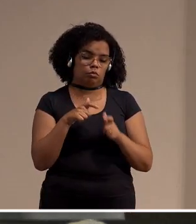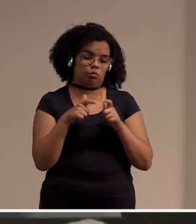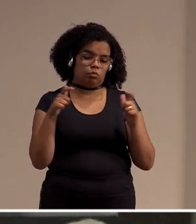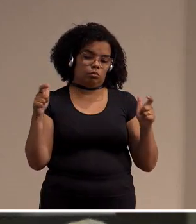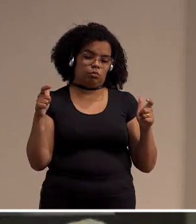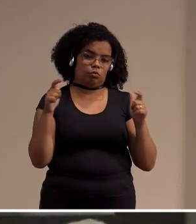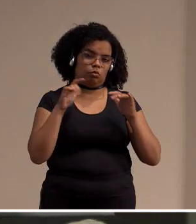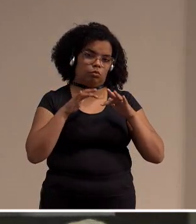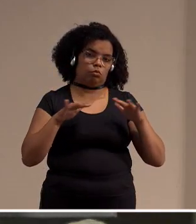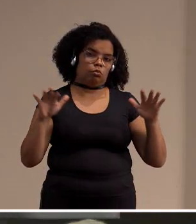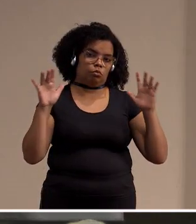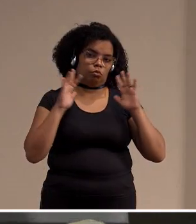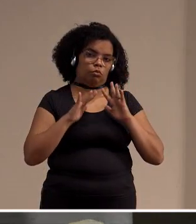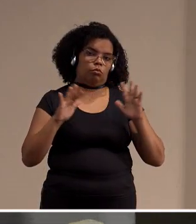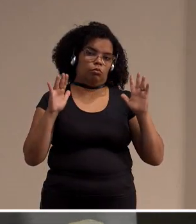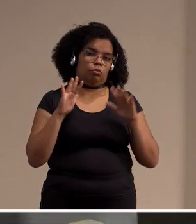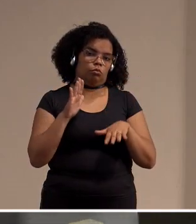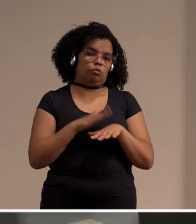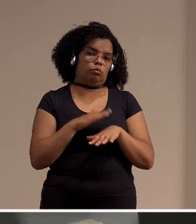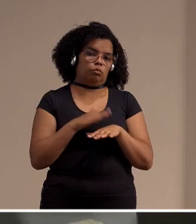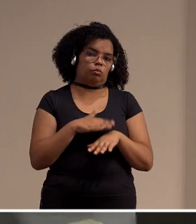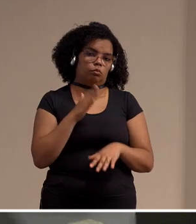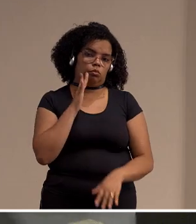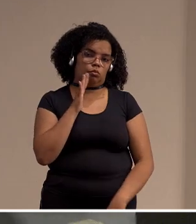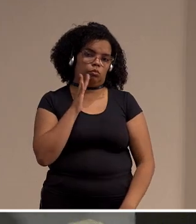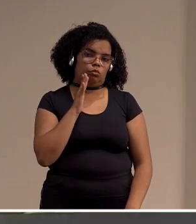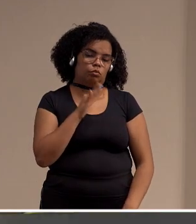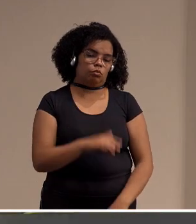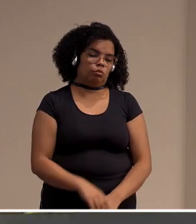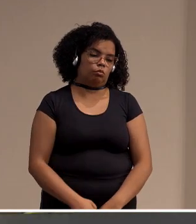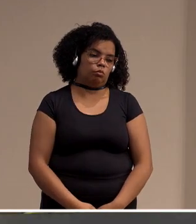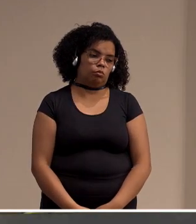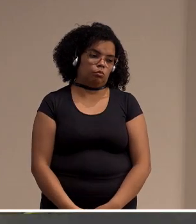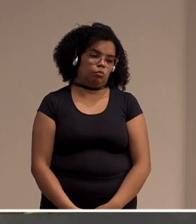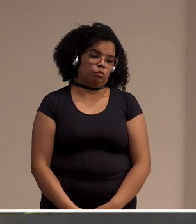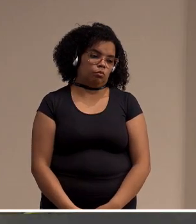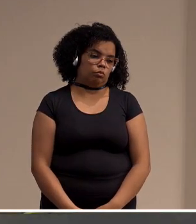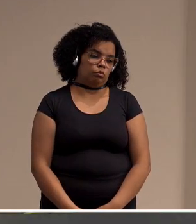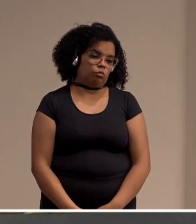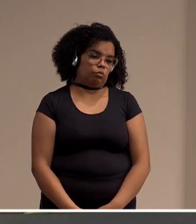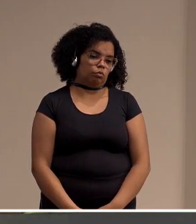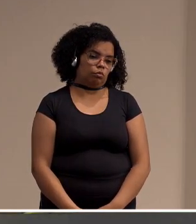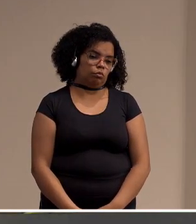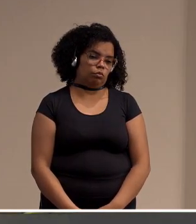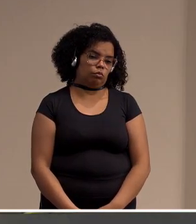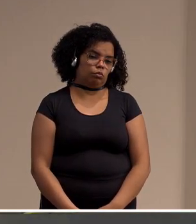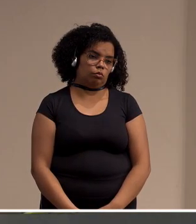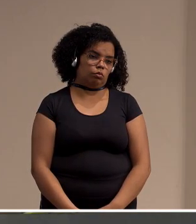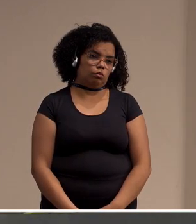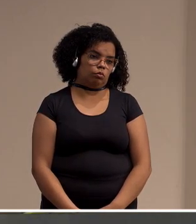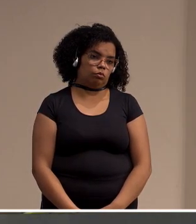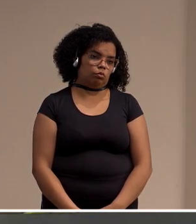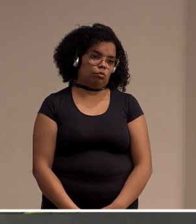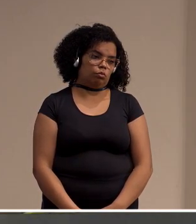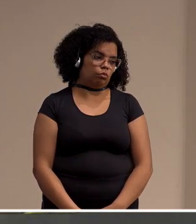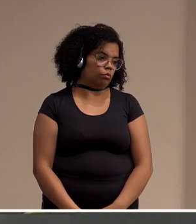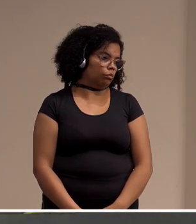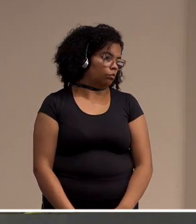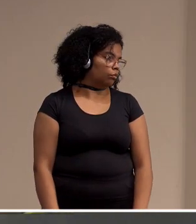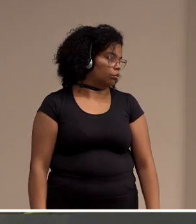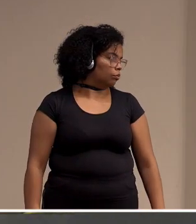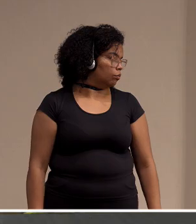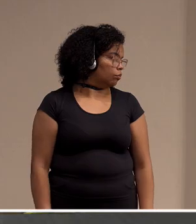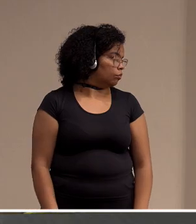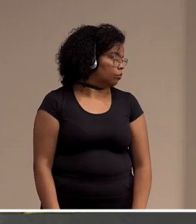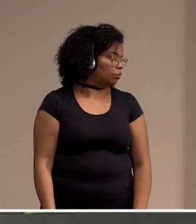horizontes da produção de ficção. Eu fiquei pensando também se esse desgaste do